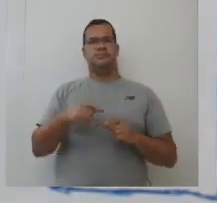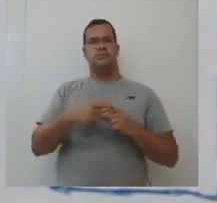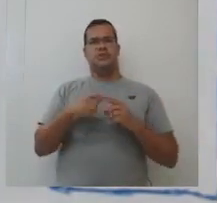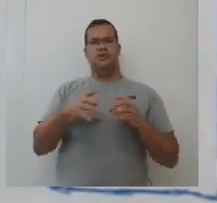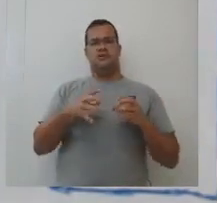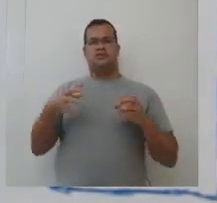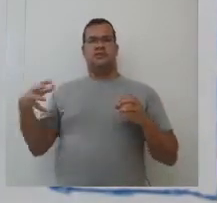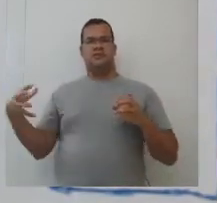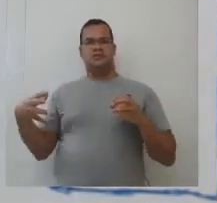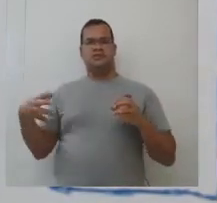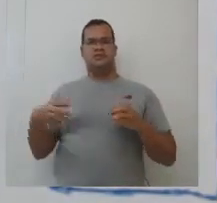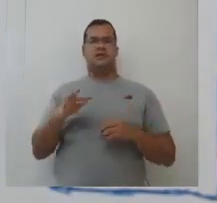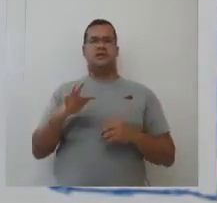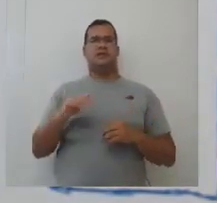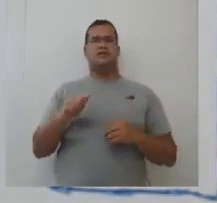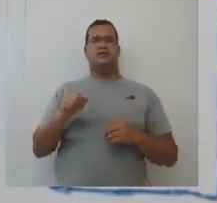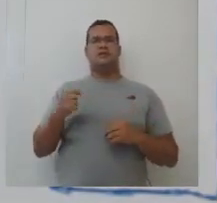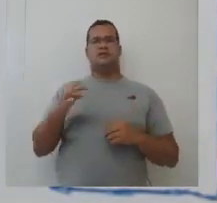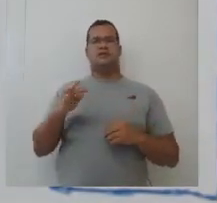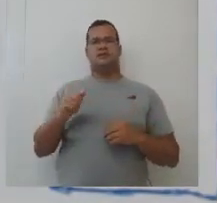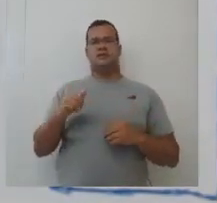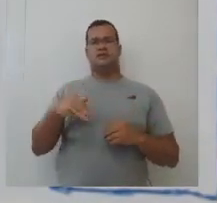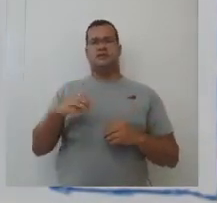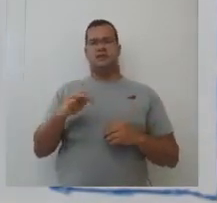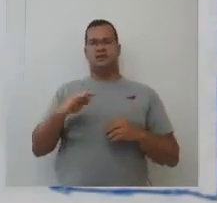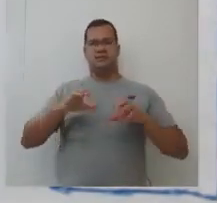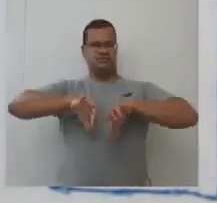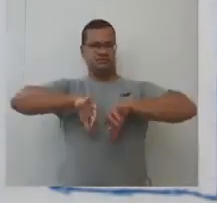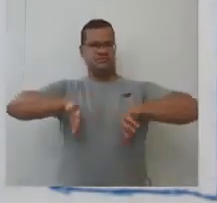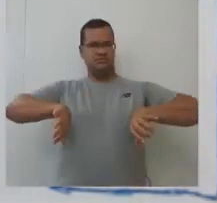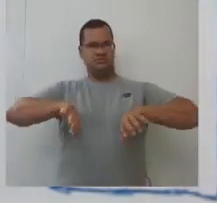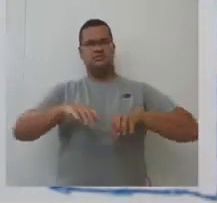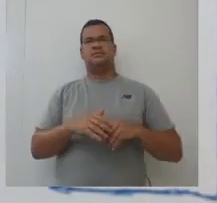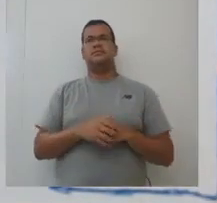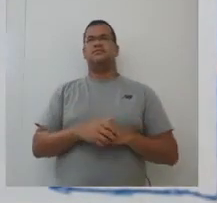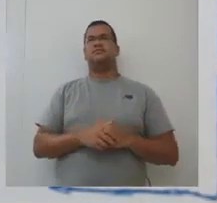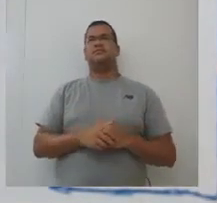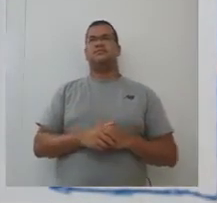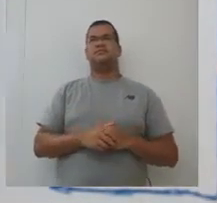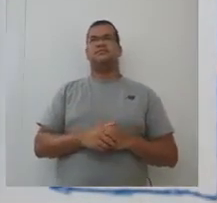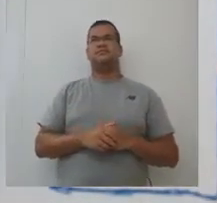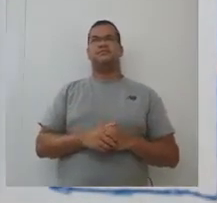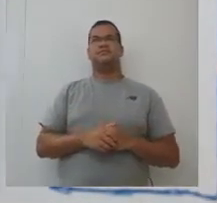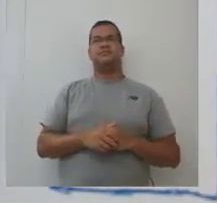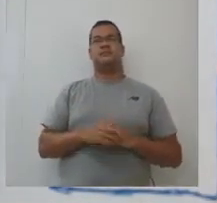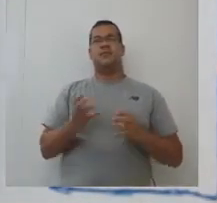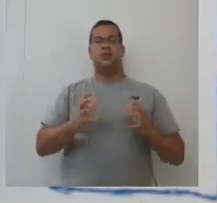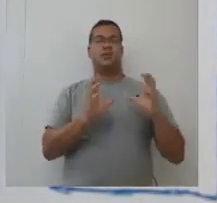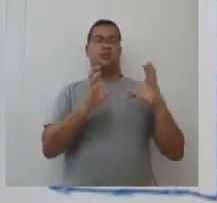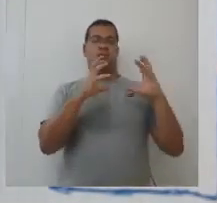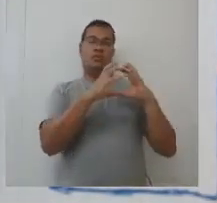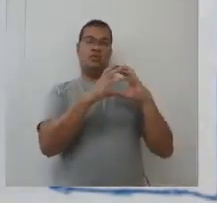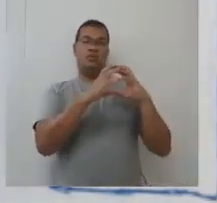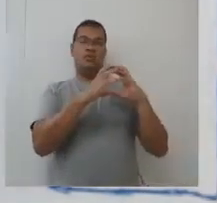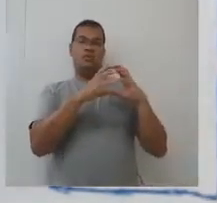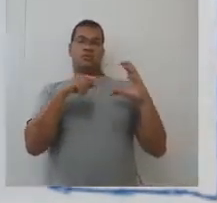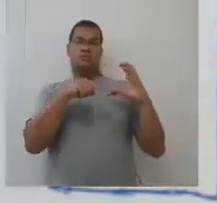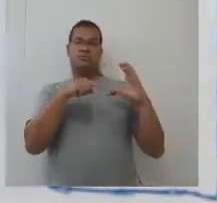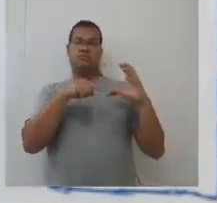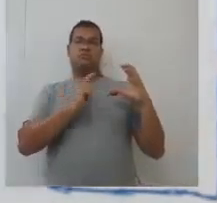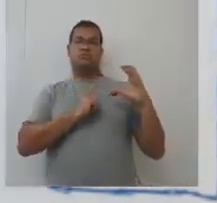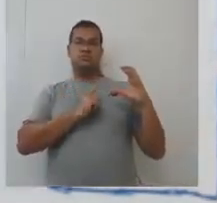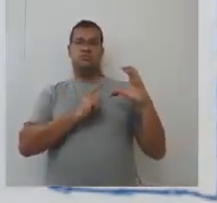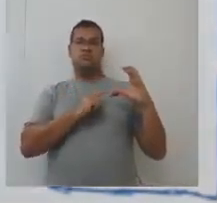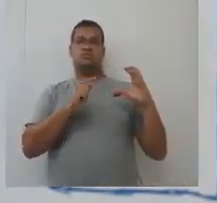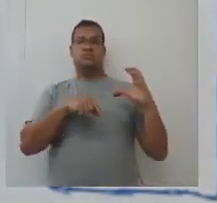afastamento. Afastamento. Já quando a carga, imagina um corpo que está